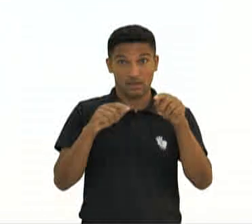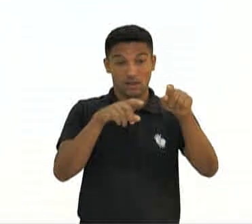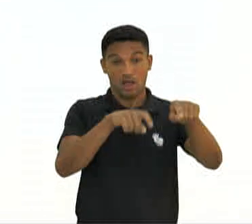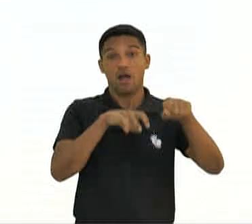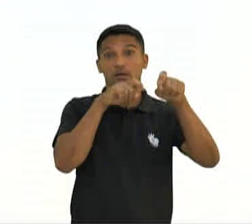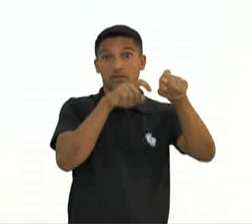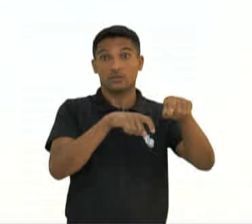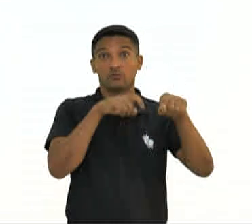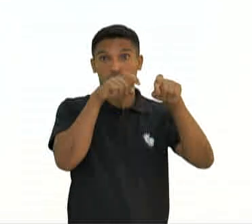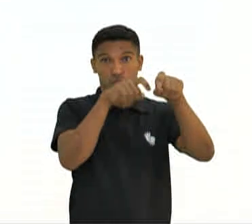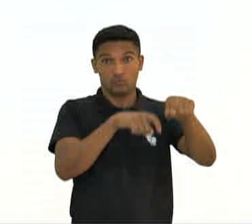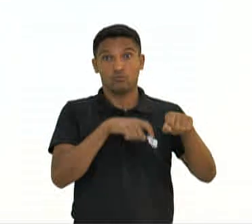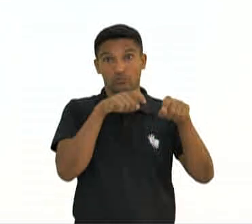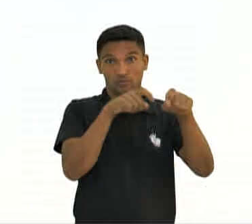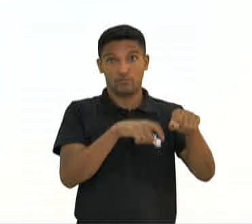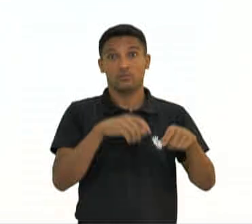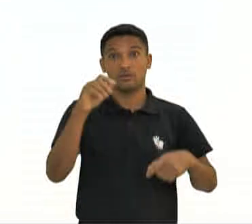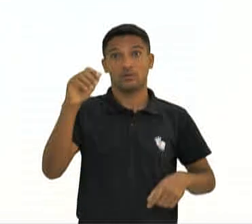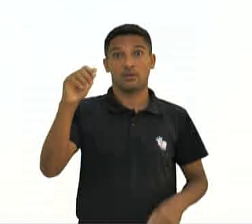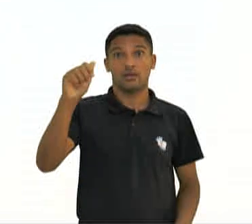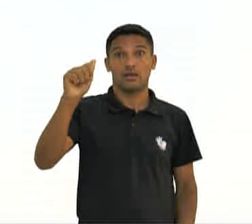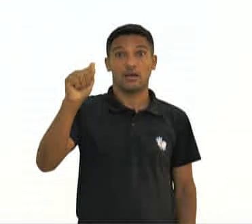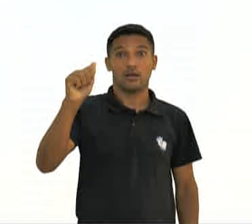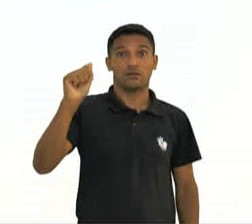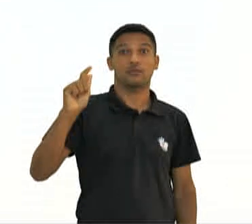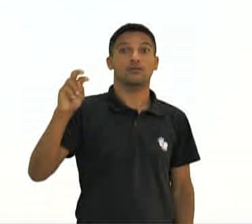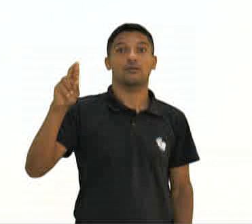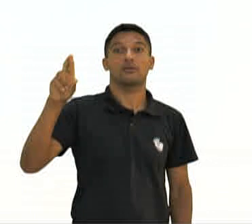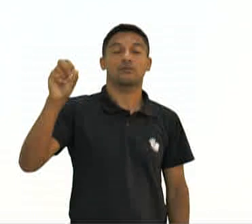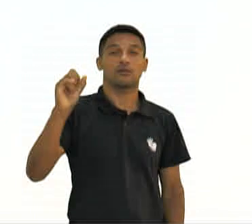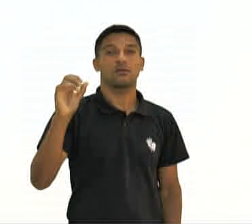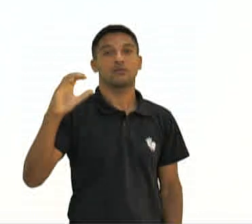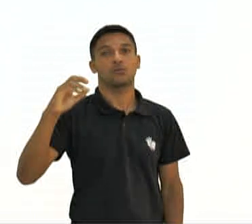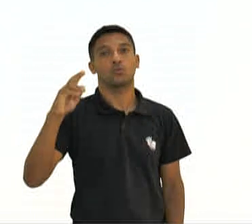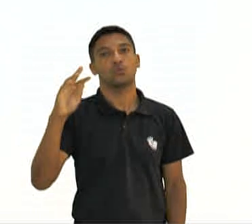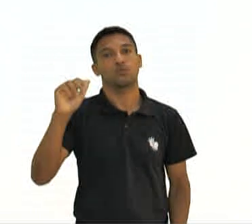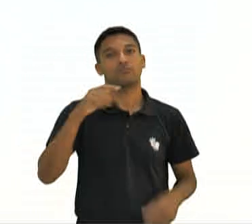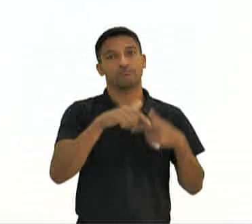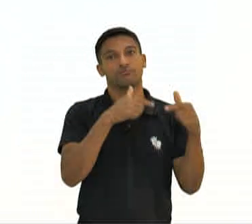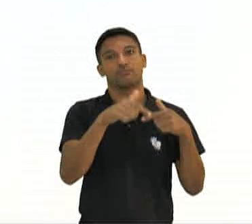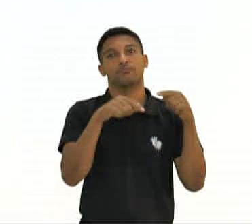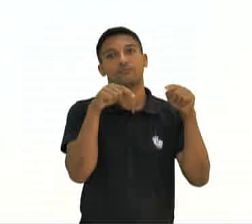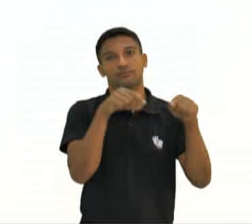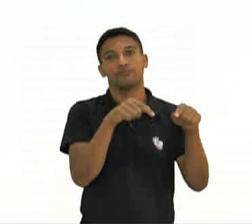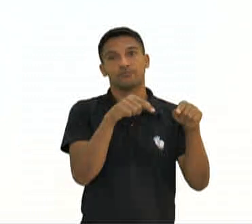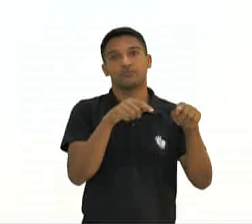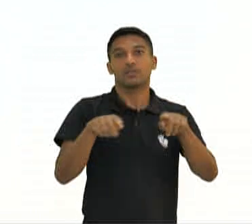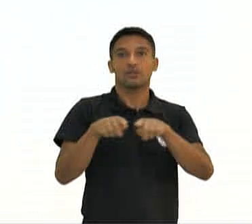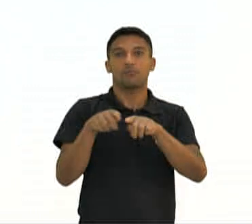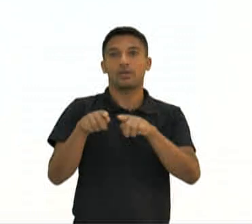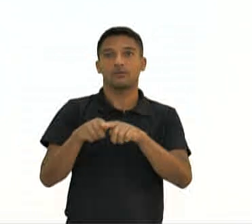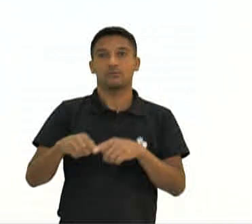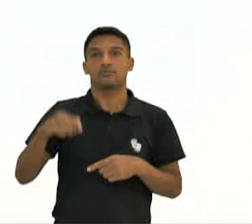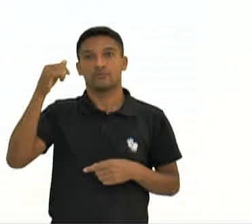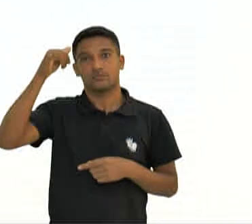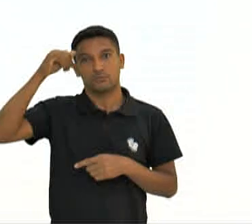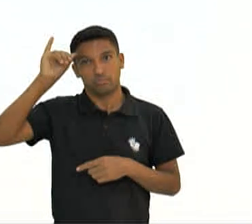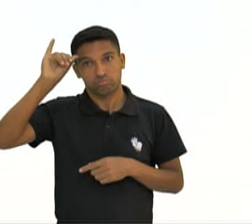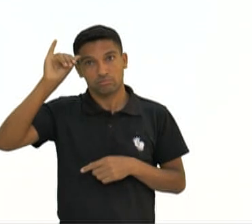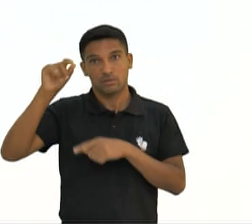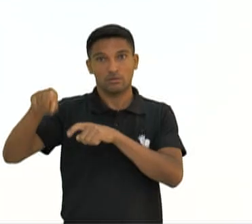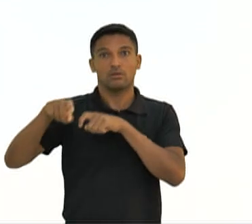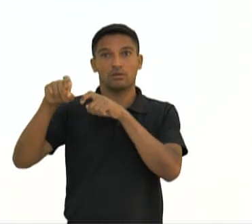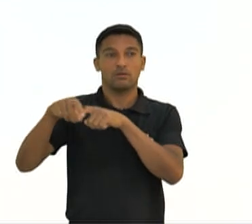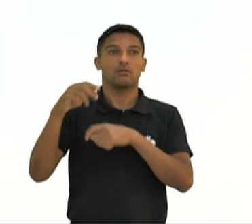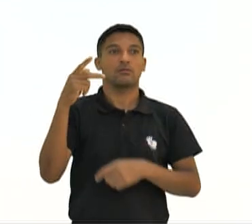Isso veio mudando agora a partir do início do século XX, tá? E o sistema de saúde, infelizmente, é debilitado. As áreas